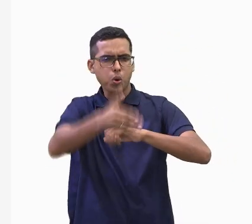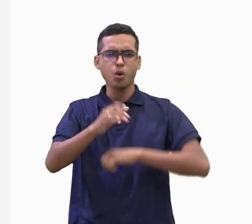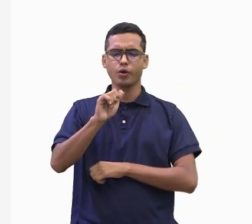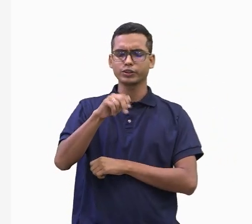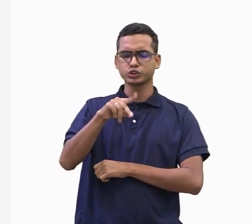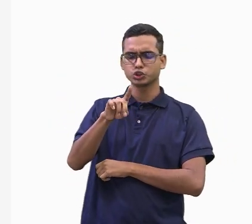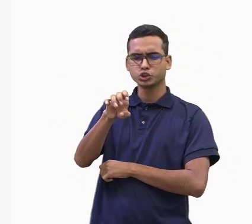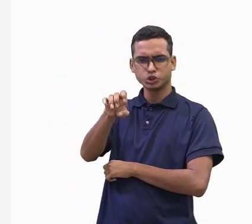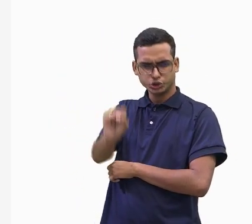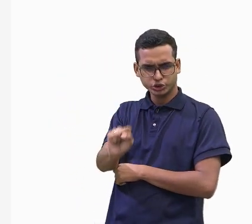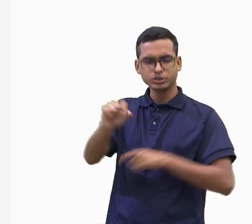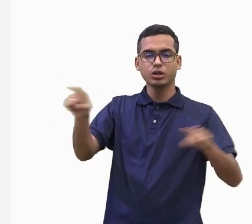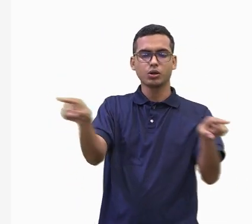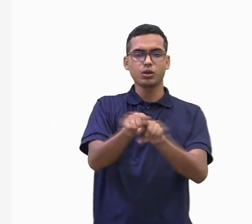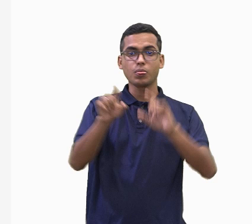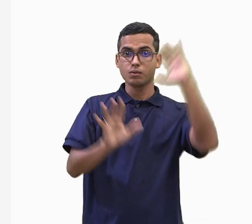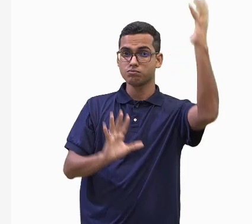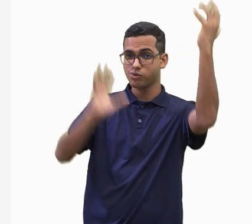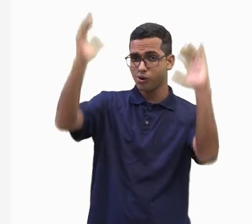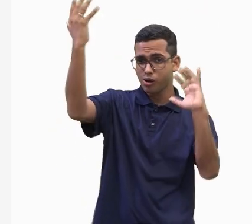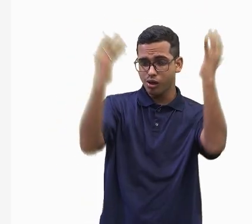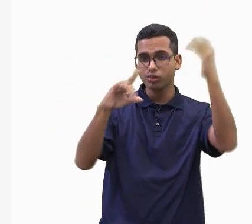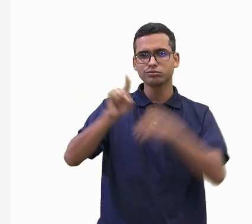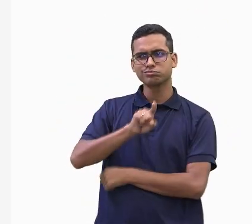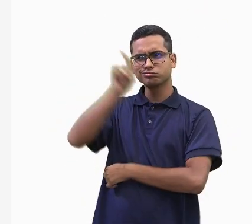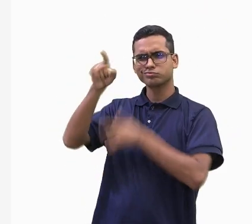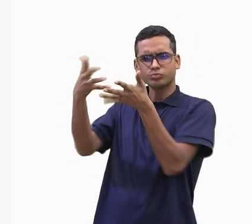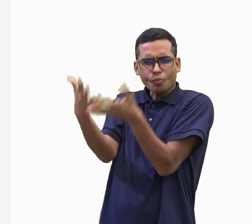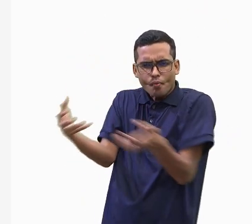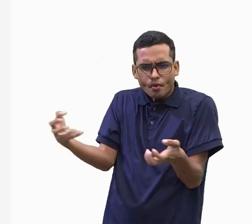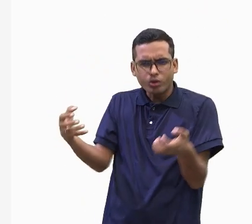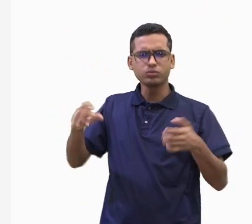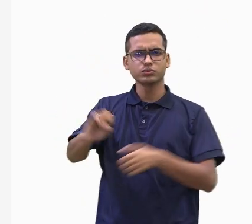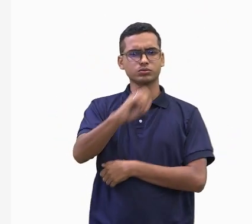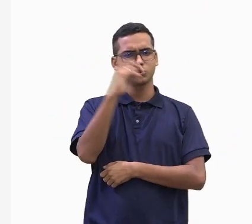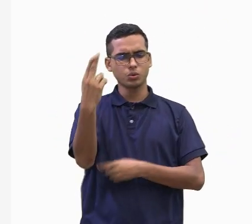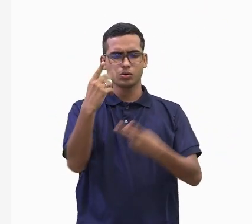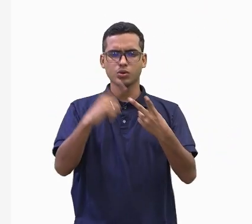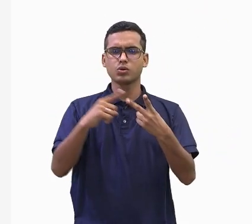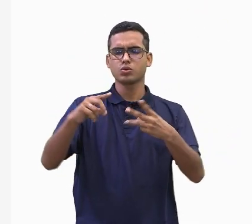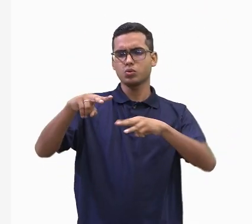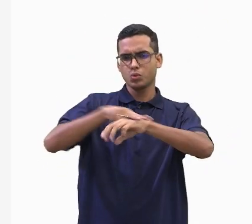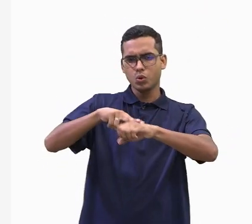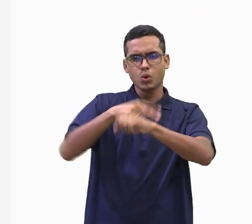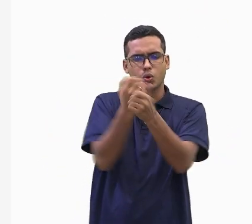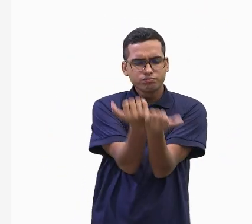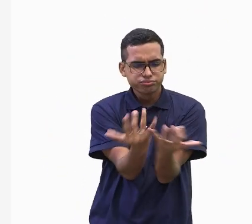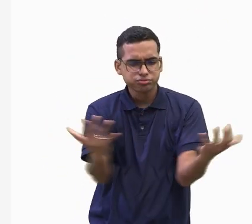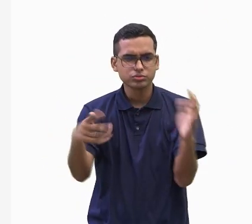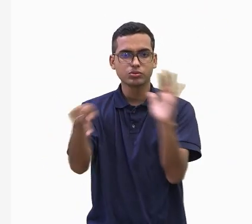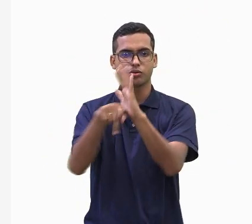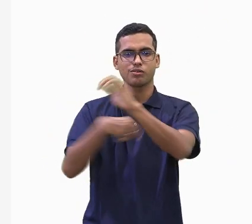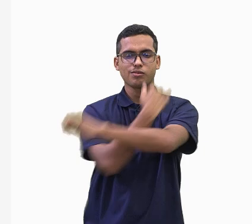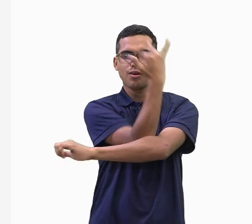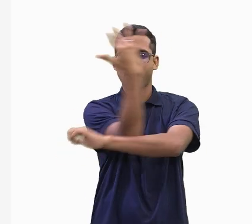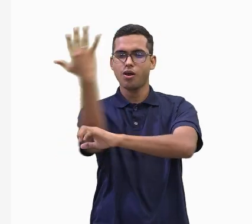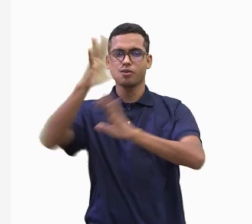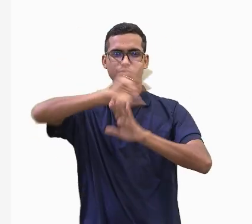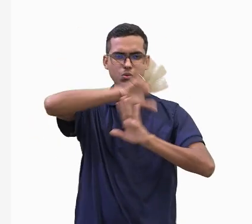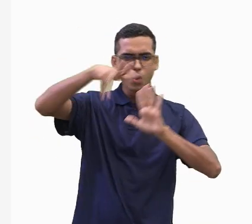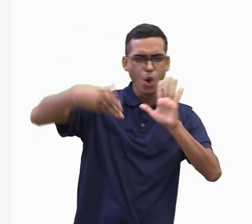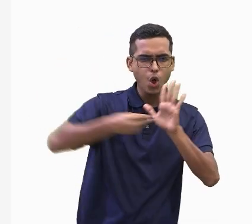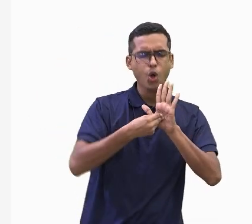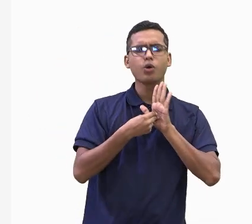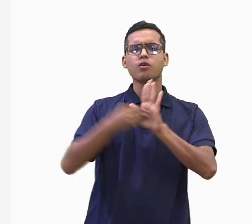Andes, seja o clima, como ocorre lá no deserto, ou a vegetação, como a presença da floresta amazônica, vai